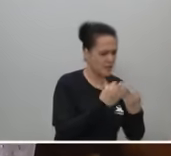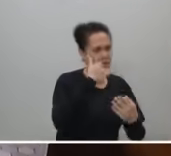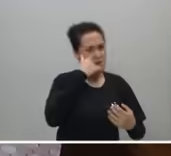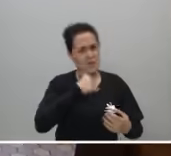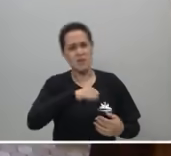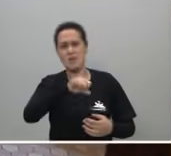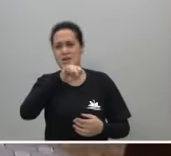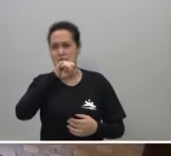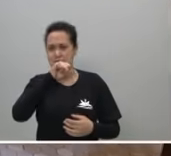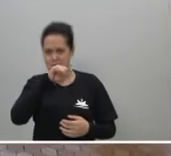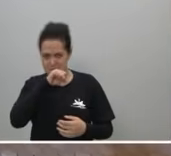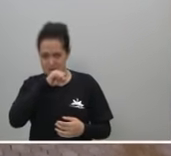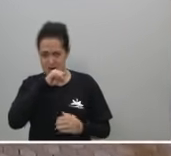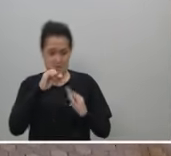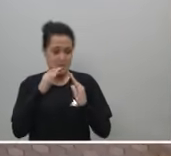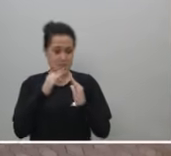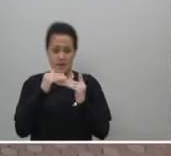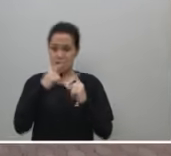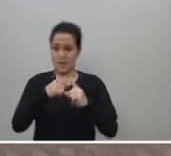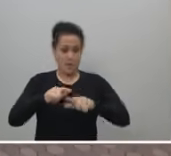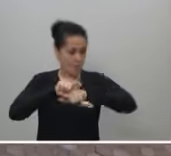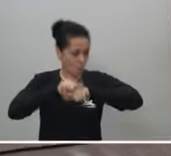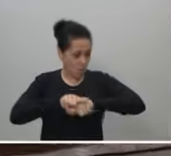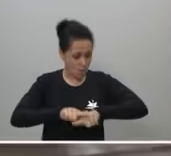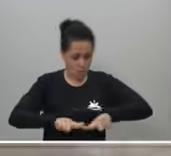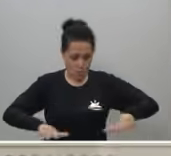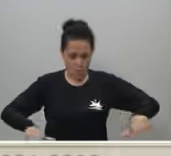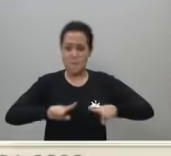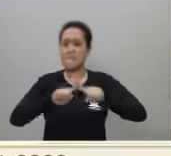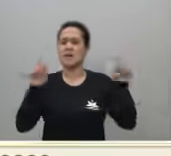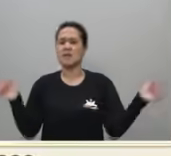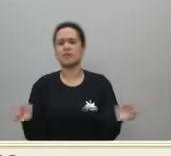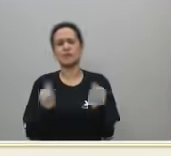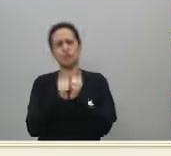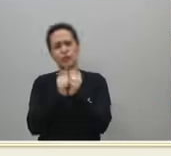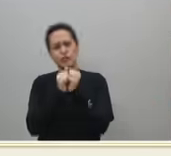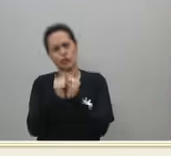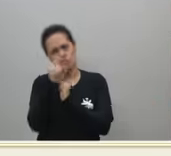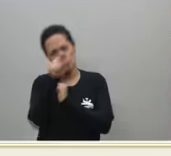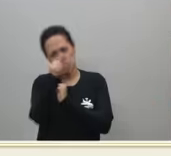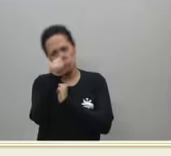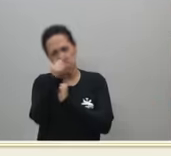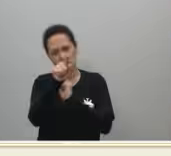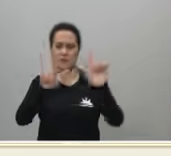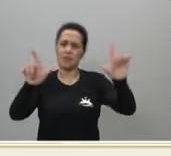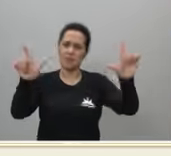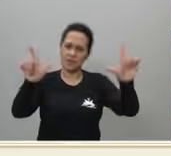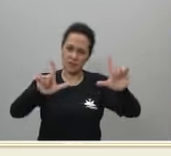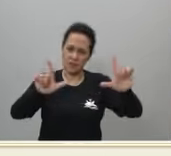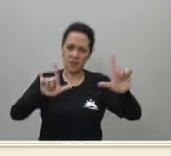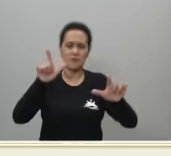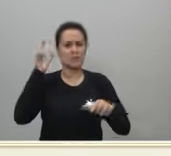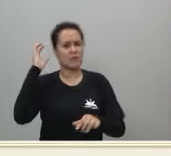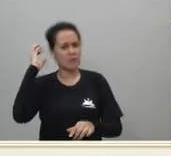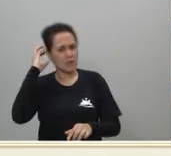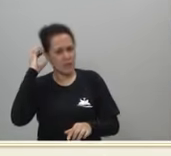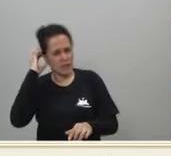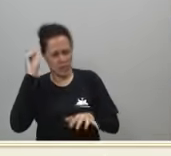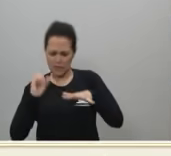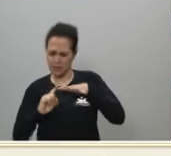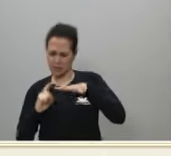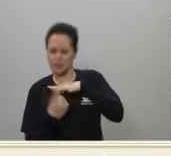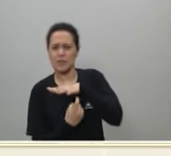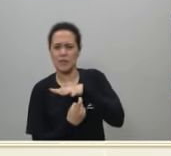igreja está vazia, mas eu estou com você pela TV, estou com você pelo rádio, por todas as redes sociais,